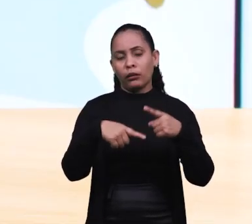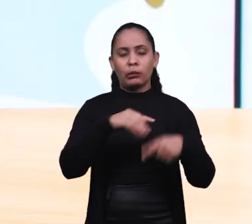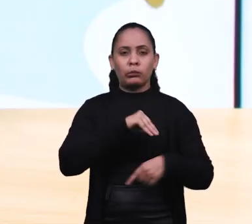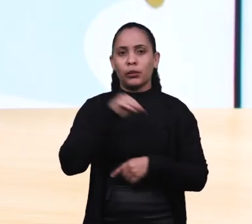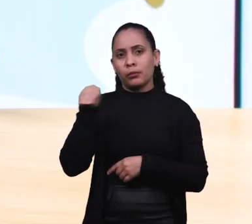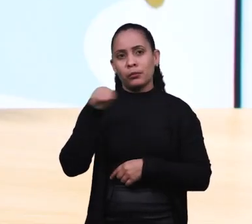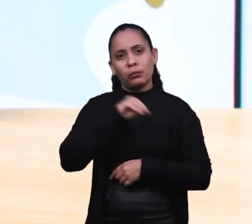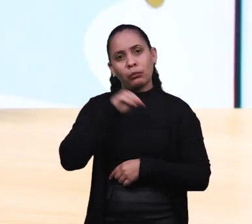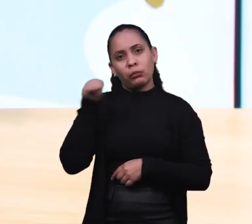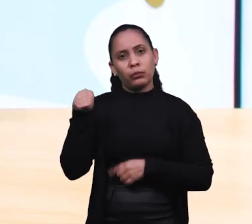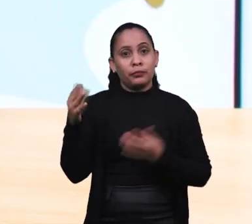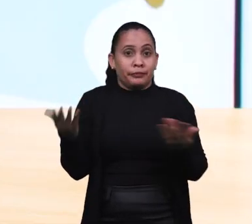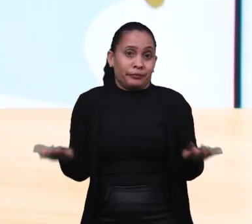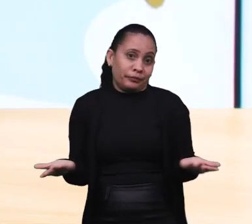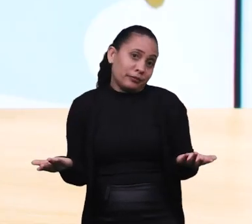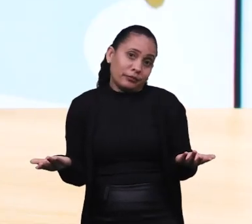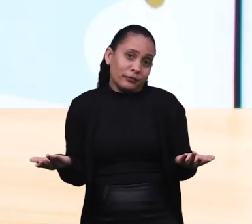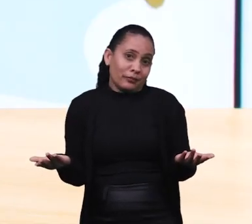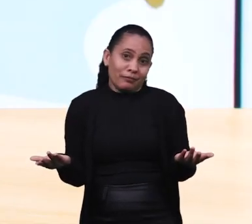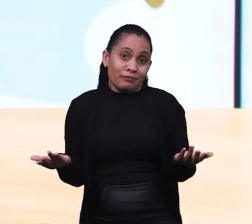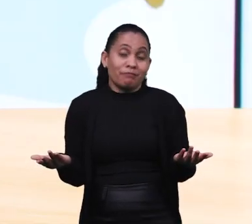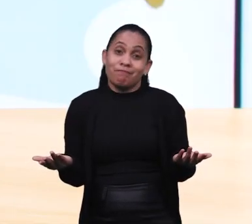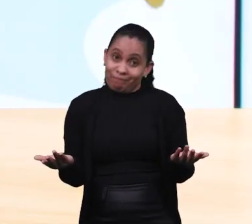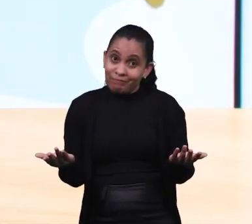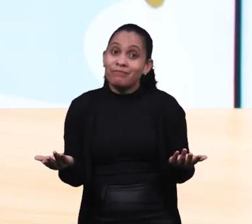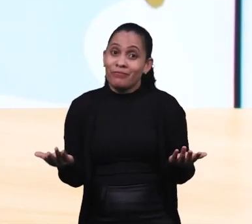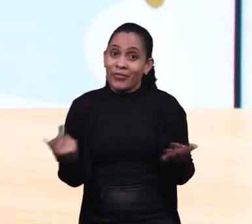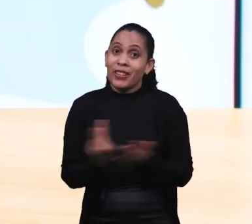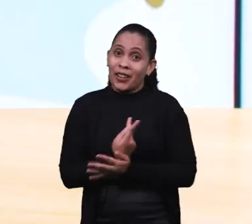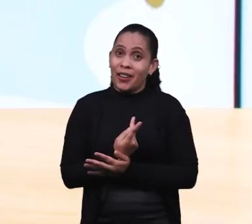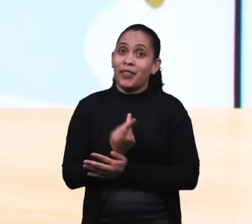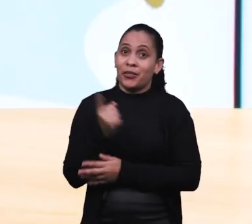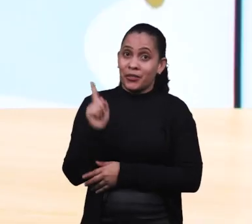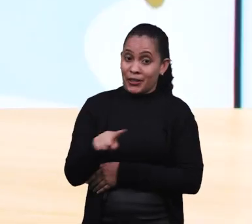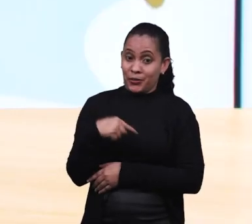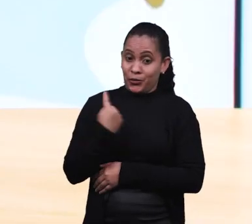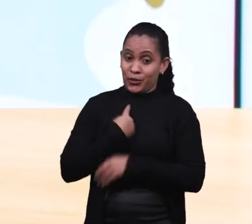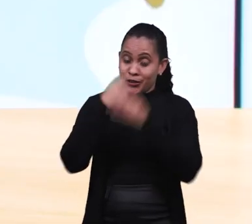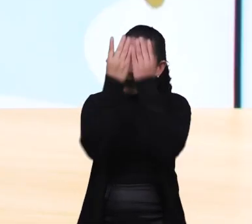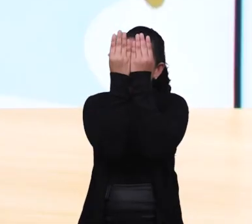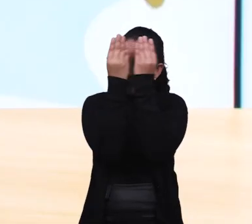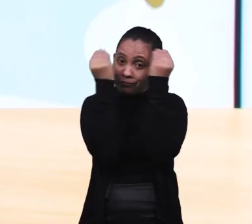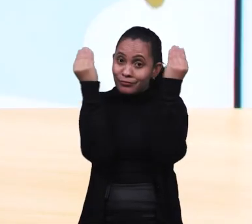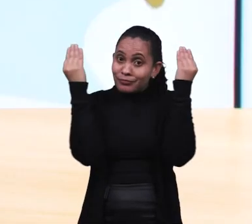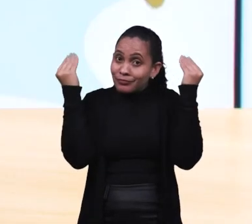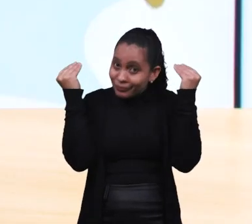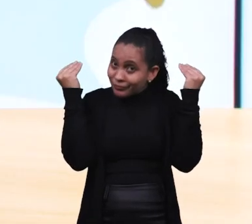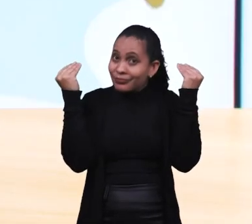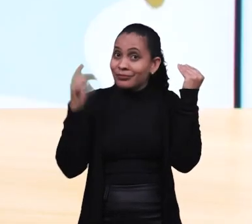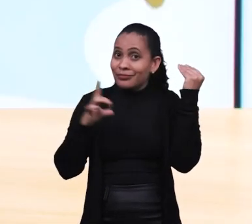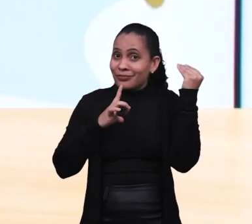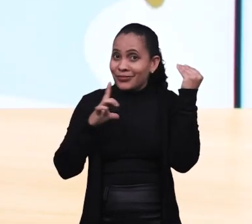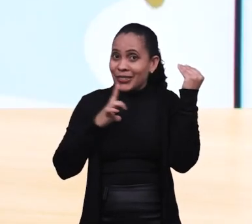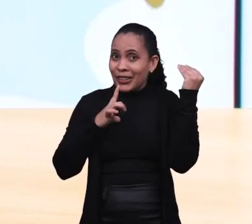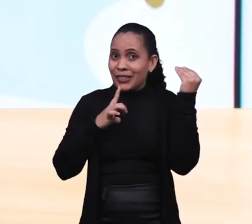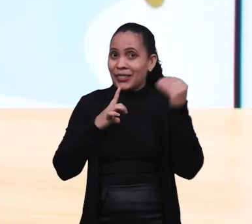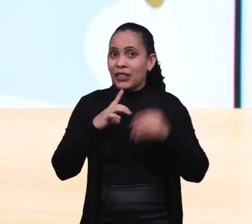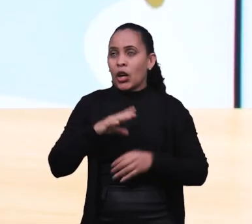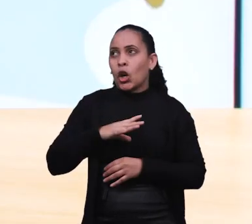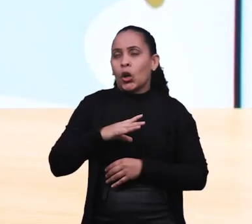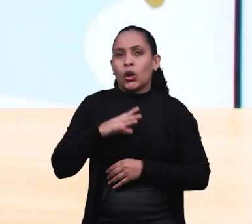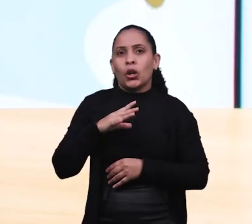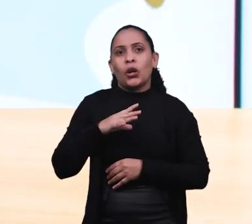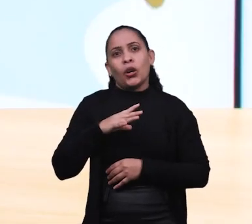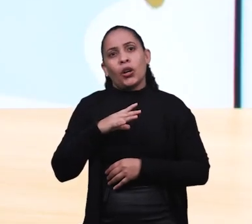não tem a organização, a gente tem a procrastinação e para nós temos TDAH, não é nada orgulhoso para a